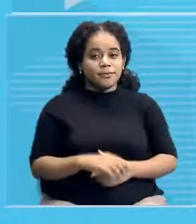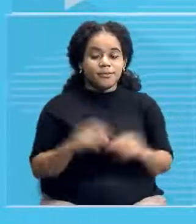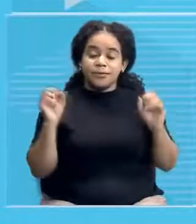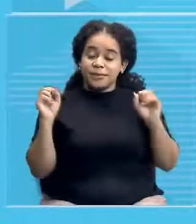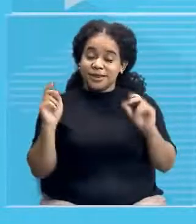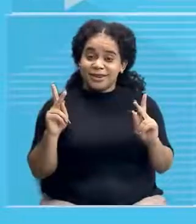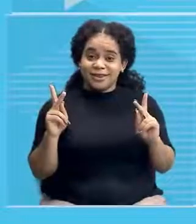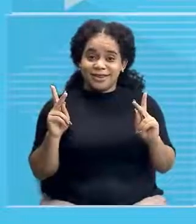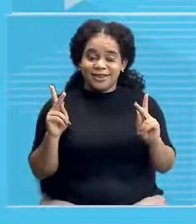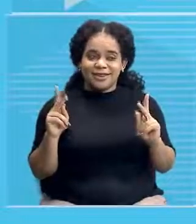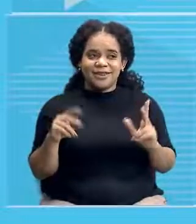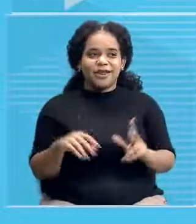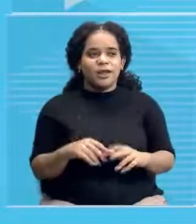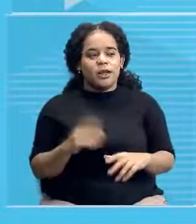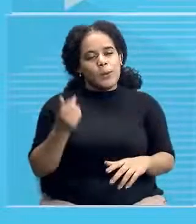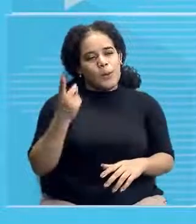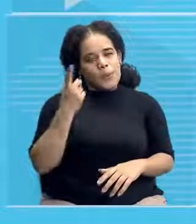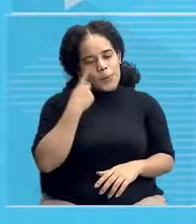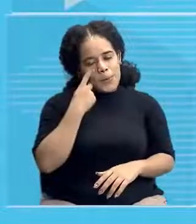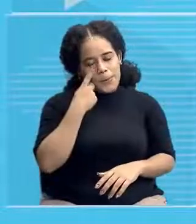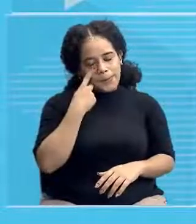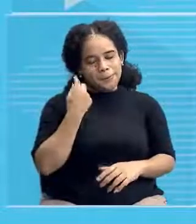Certo? Então, olha.